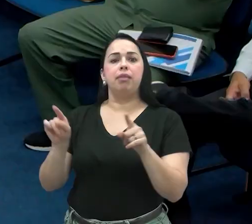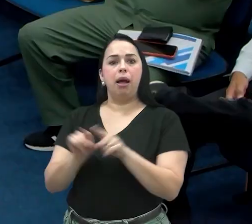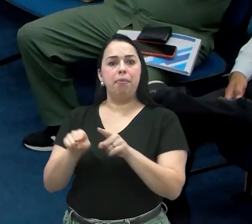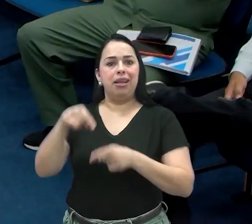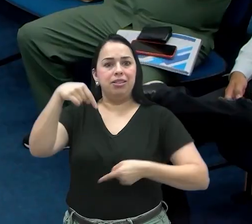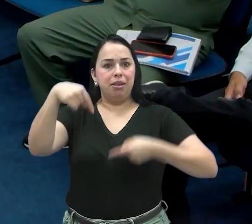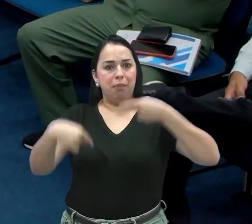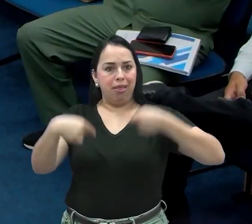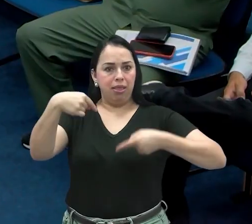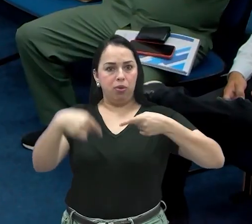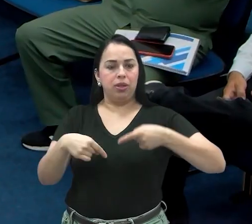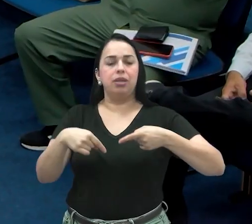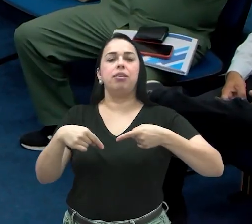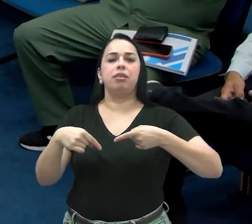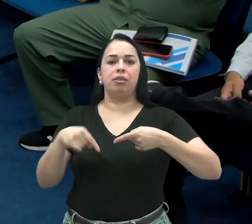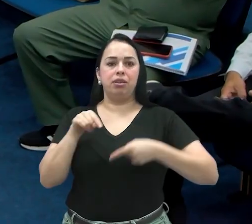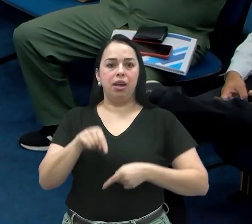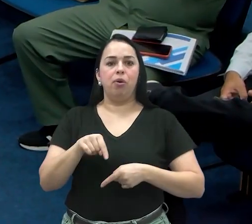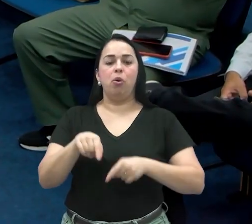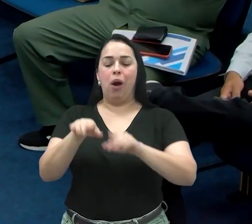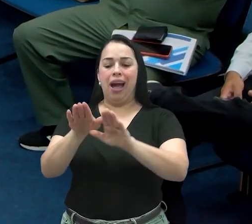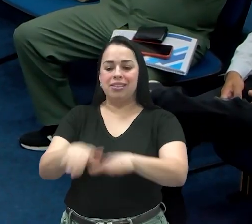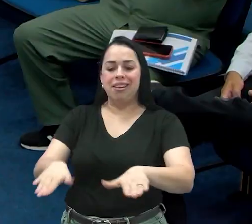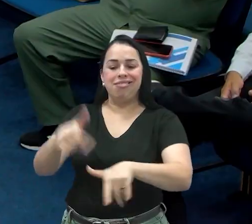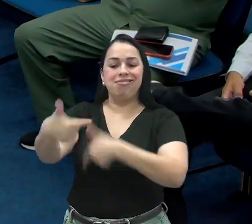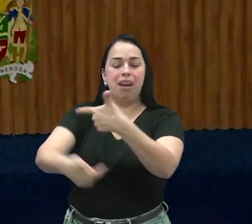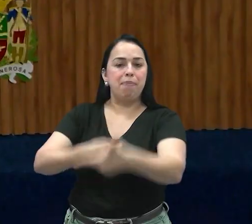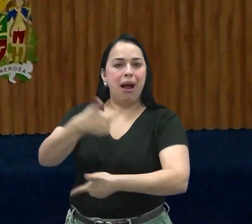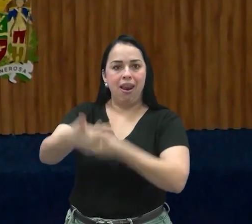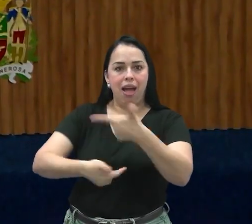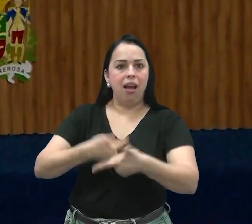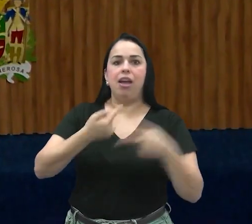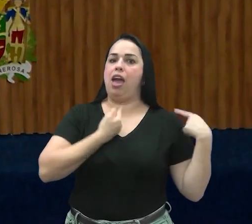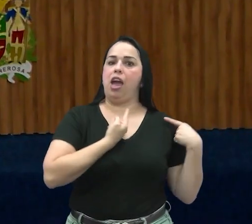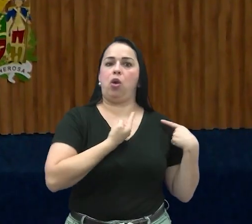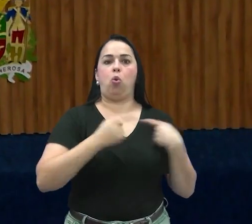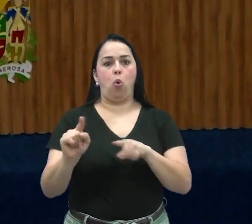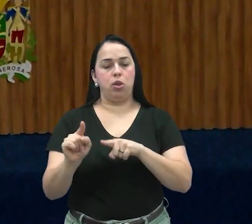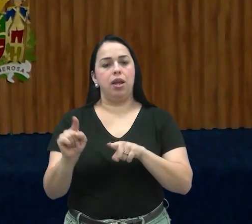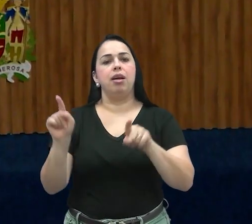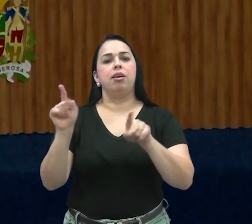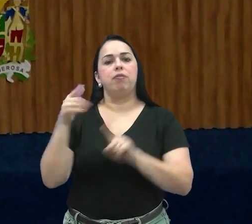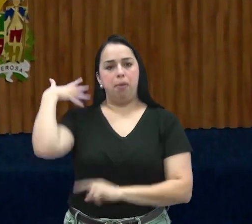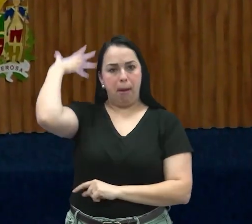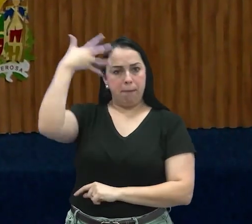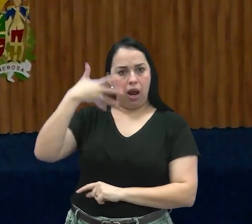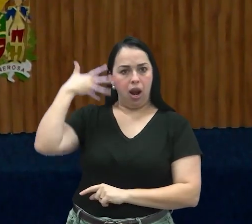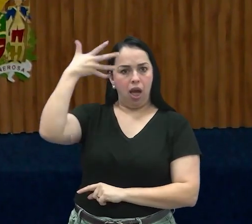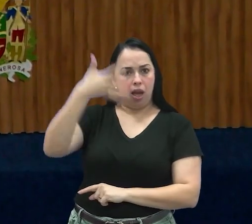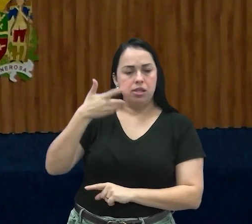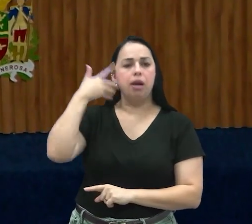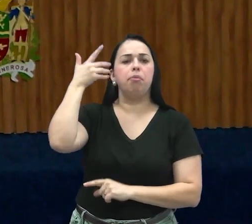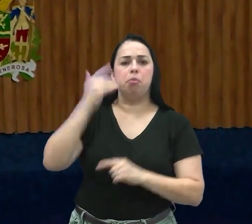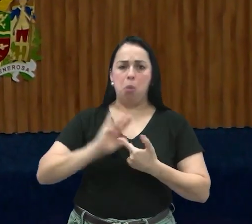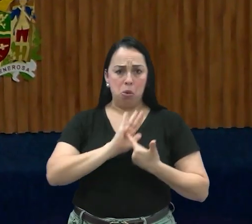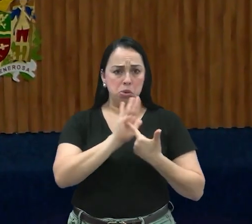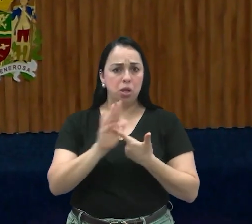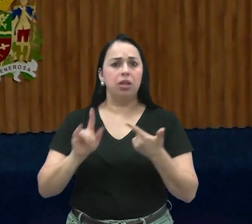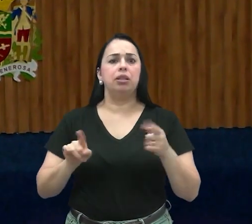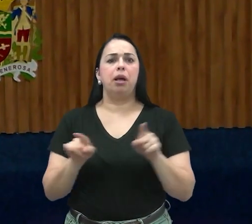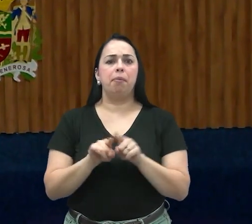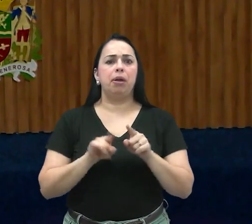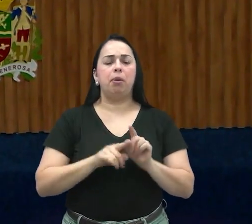encontro ainda debateu a importância de combater o trabalho infantil, tema de uma palestra. Também foram apresentados